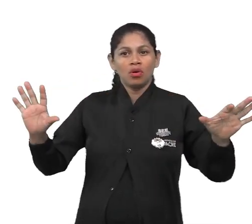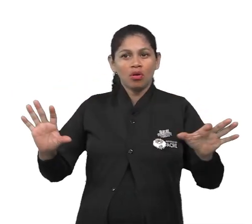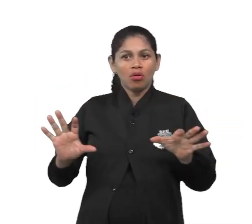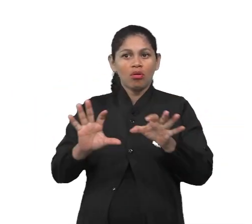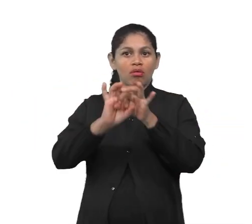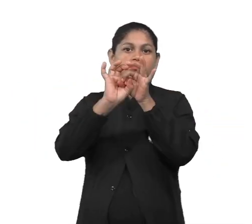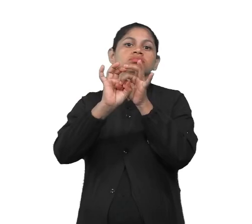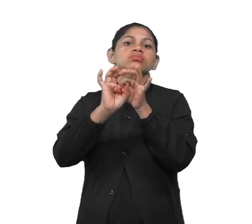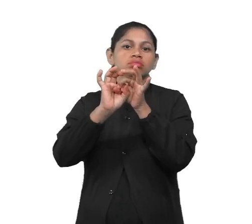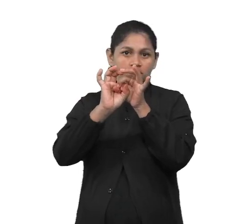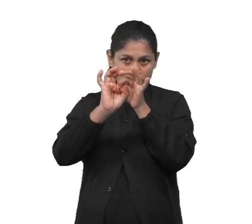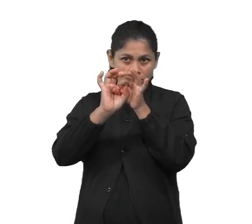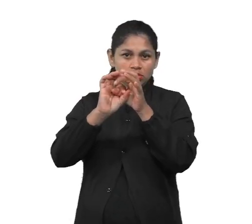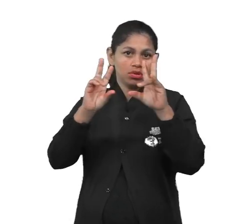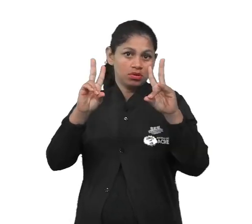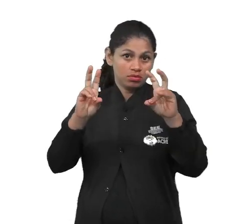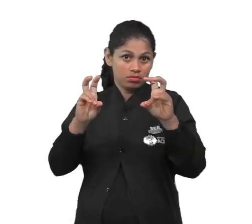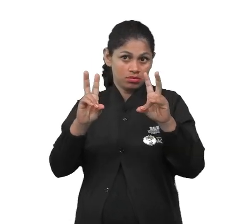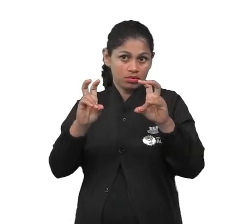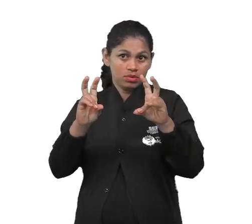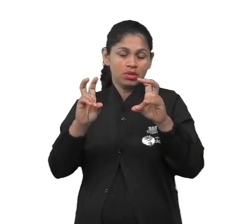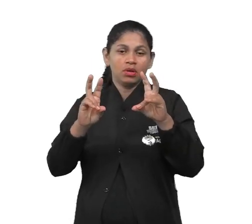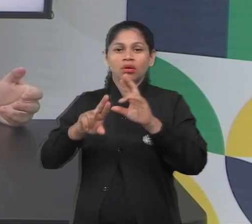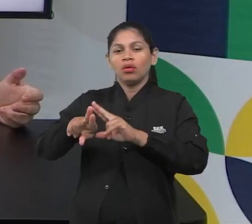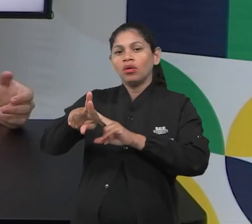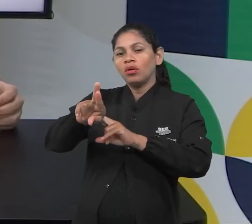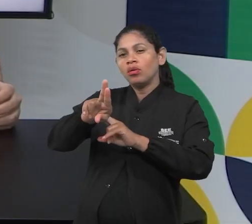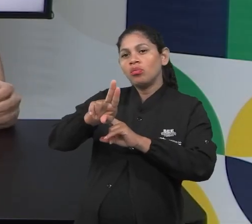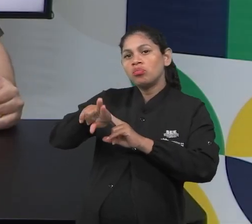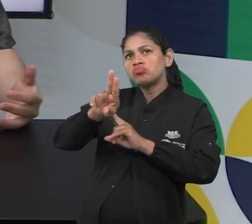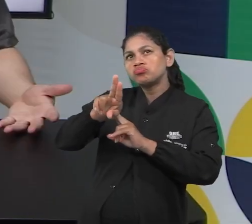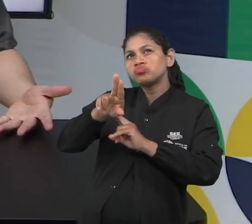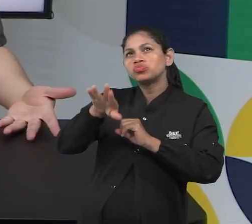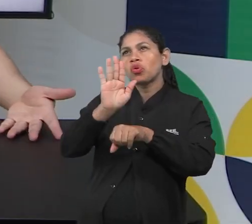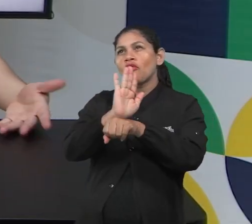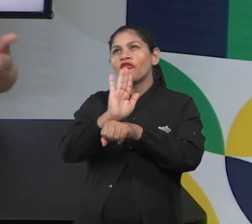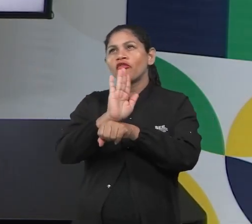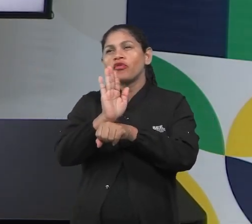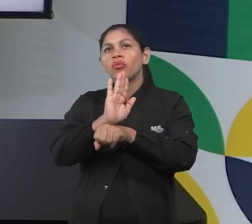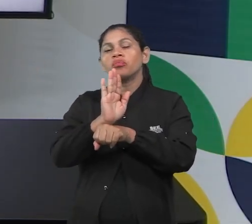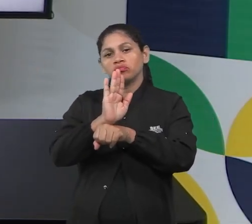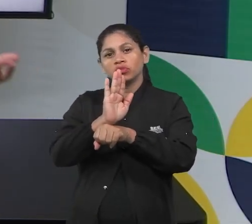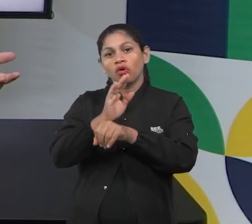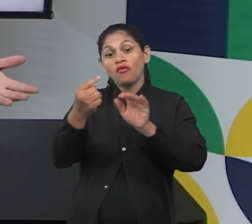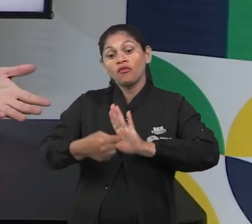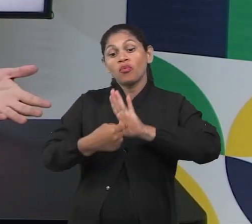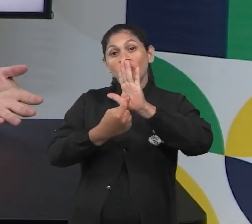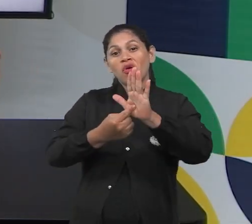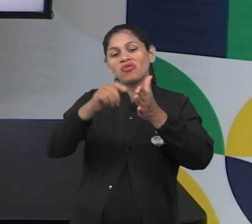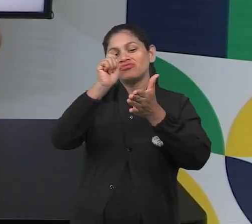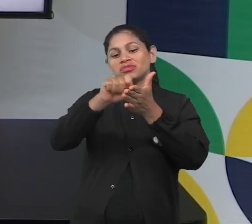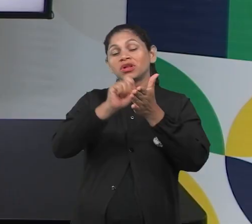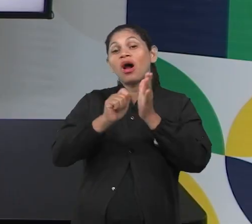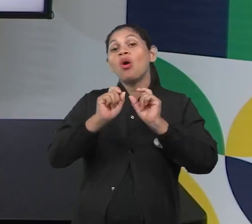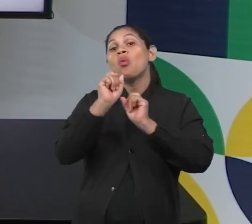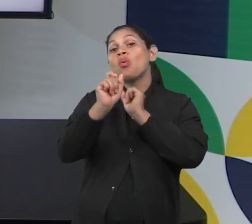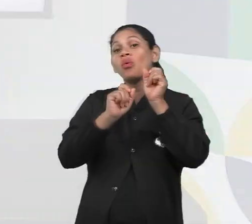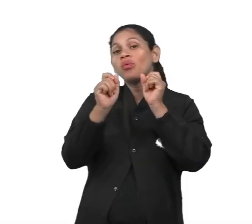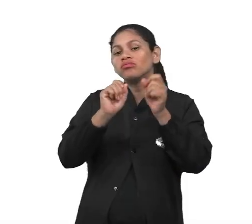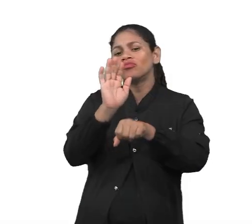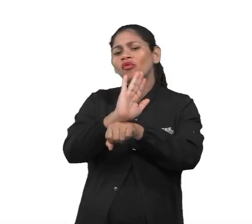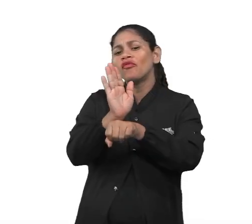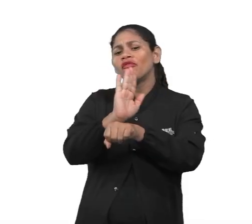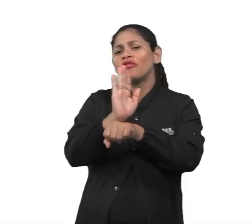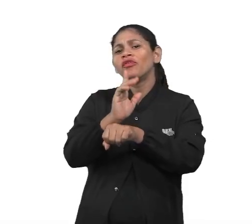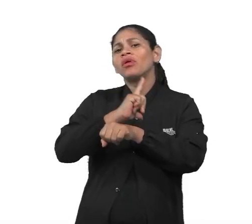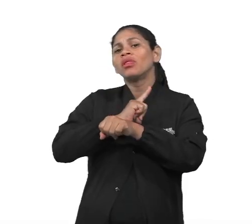O meu repertório ao tema. Se eu utilizo, por exemplo, um filme, eu vou dizer que esse filme tem a ver, de fato, com o meu tema. Esse período,